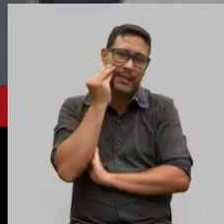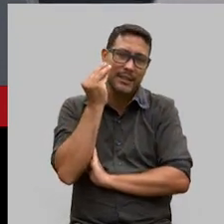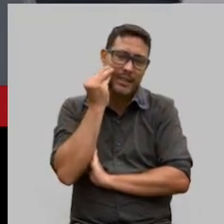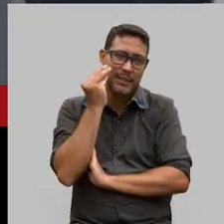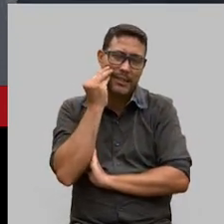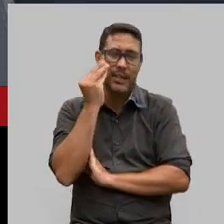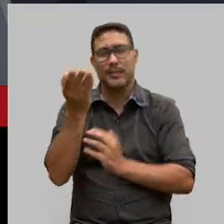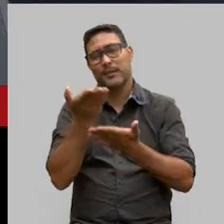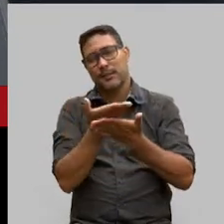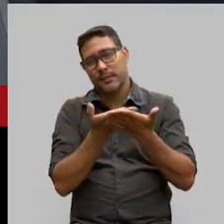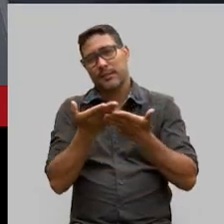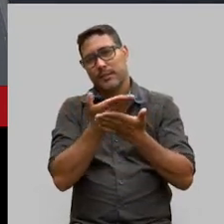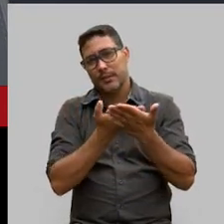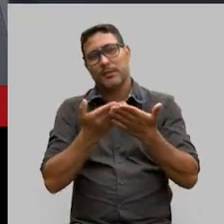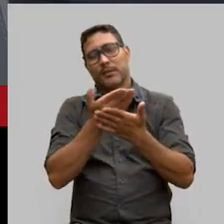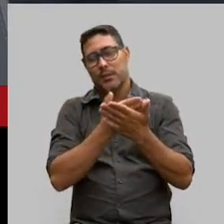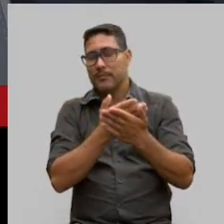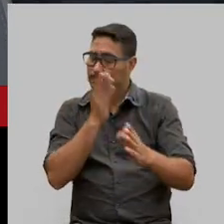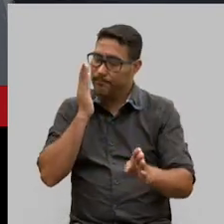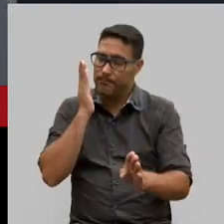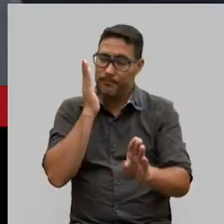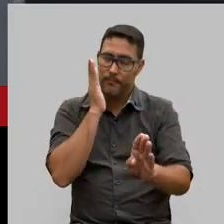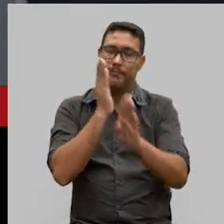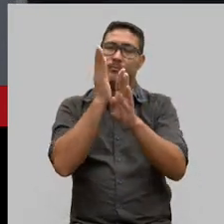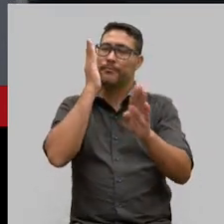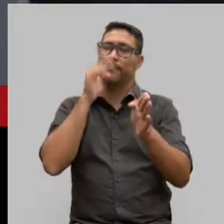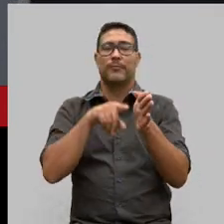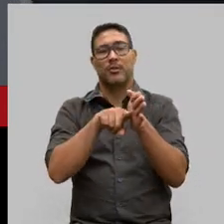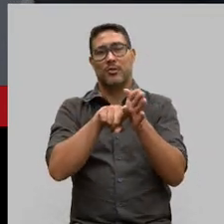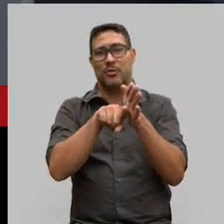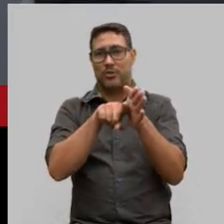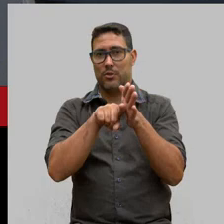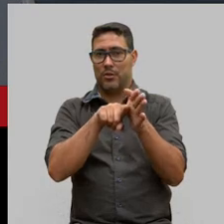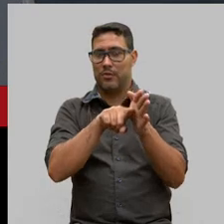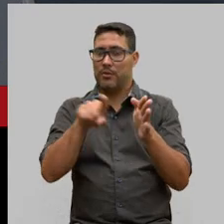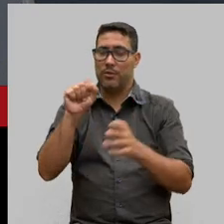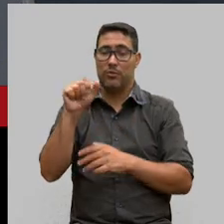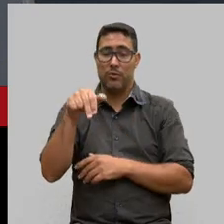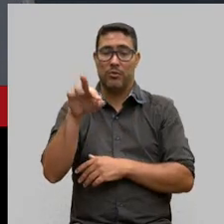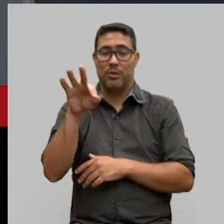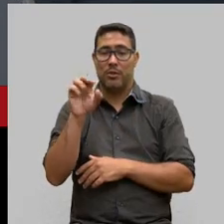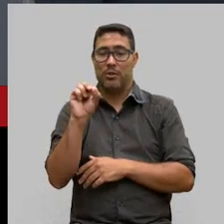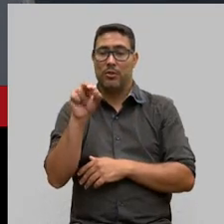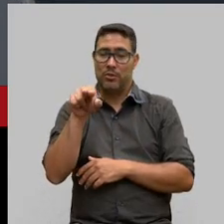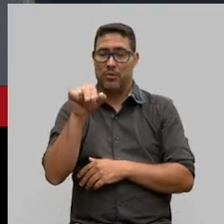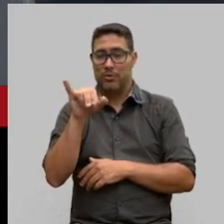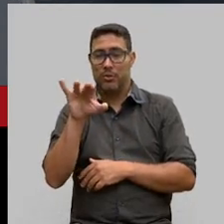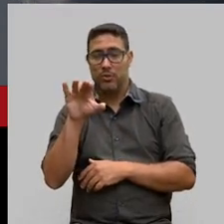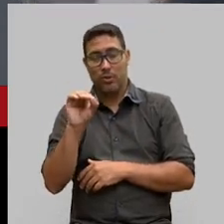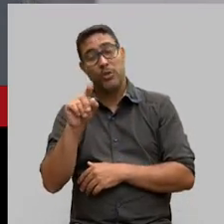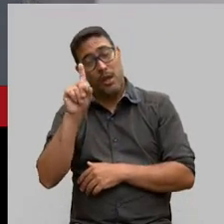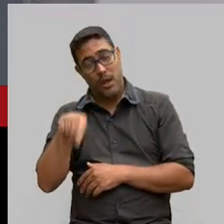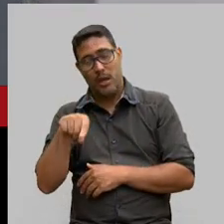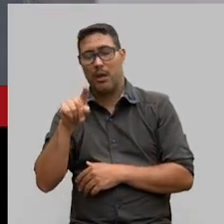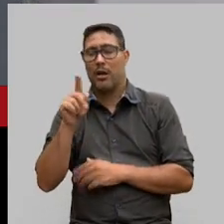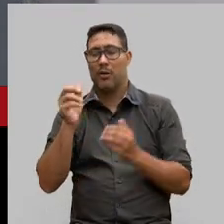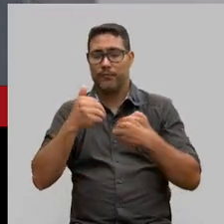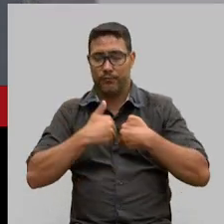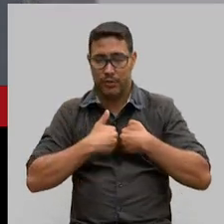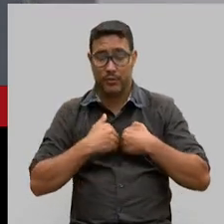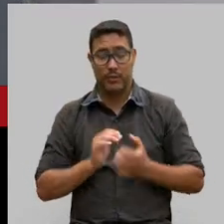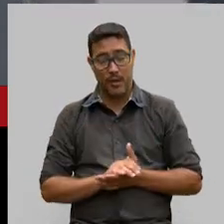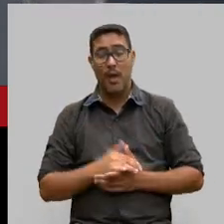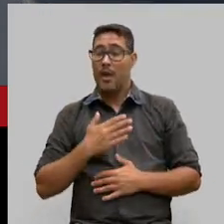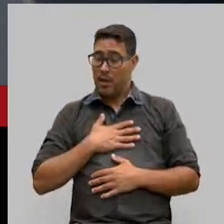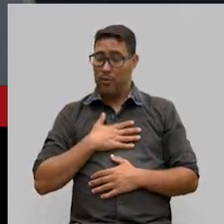atendimentos o diagnóstico veio e o Antônio uma criança autista por ser mãe atípica e acompanhar a